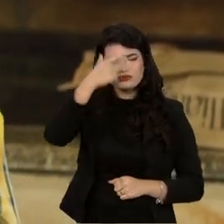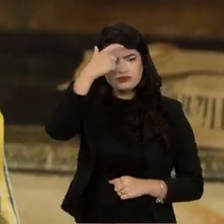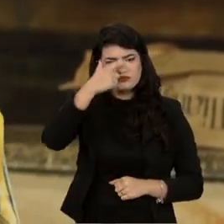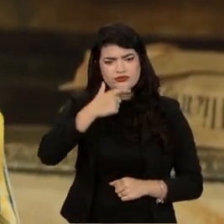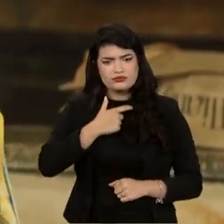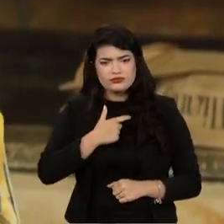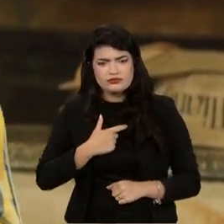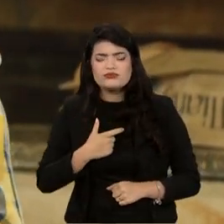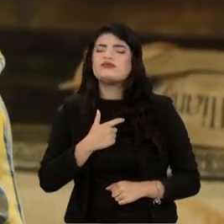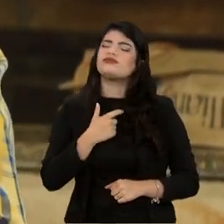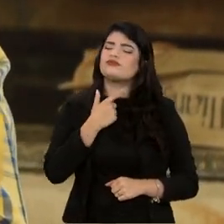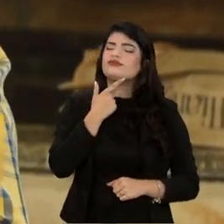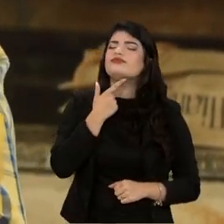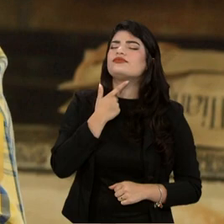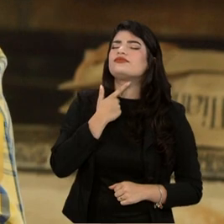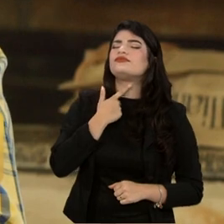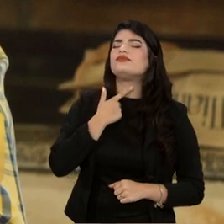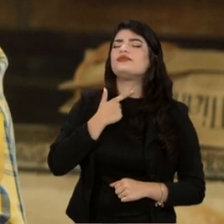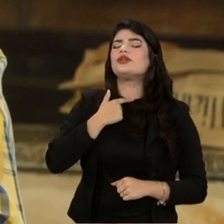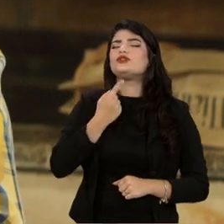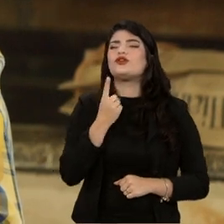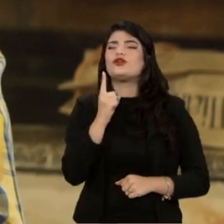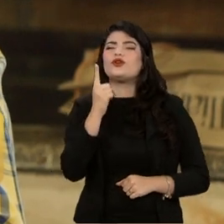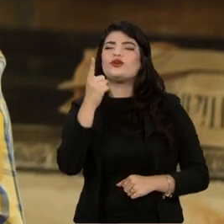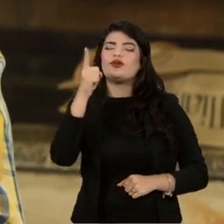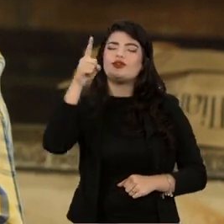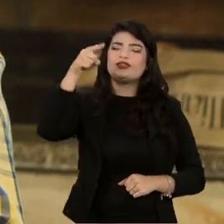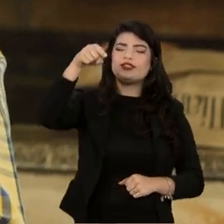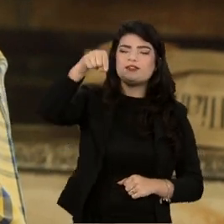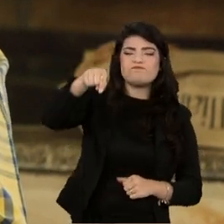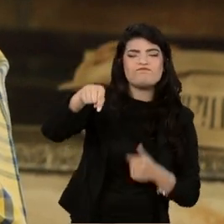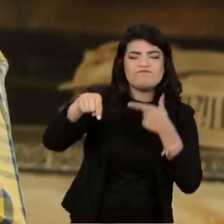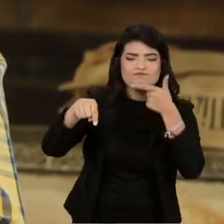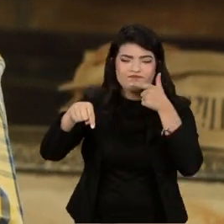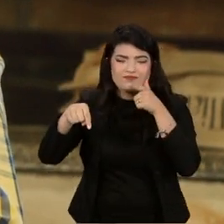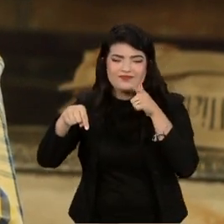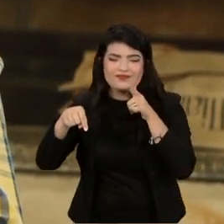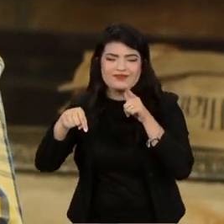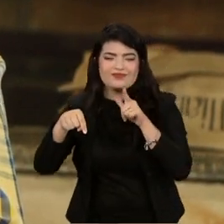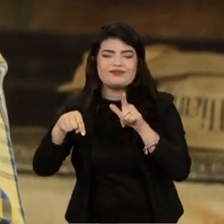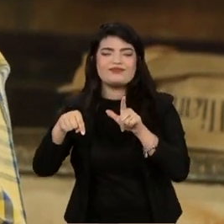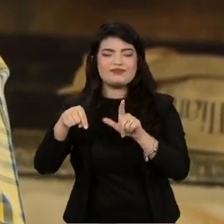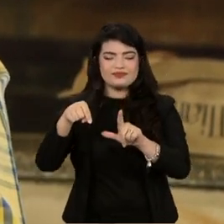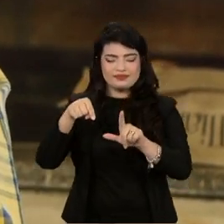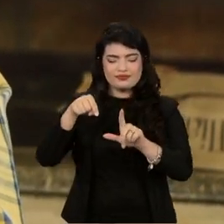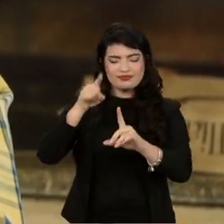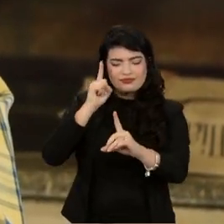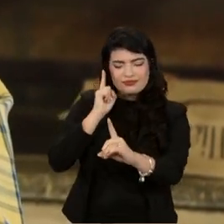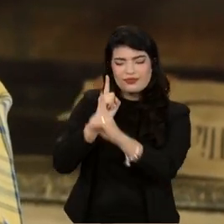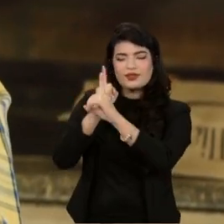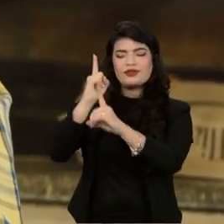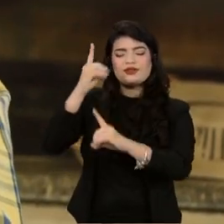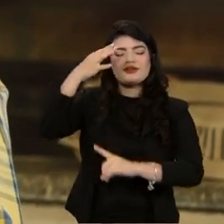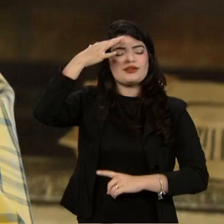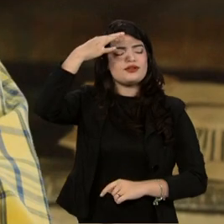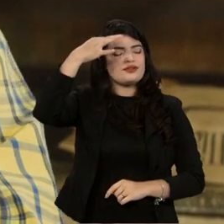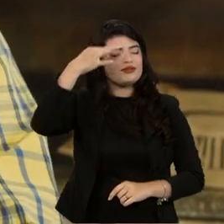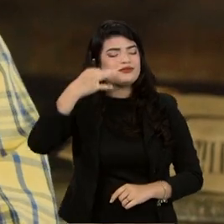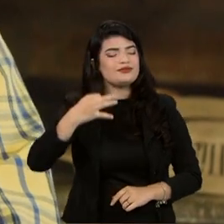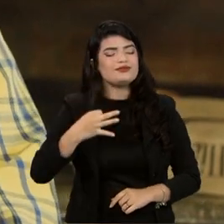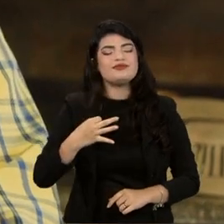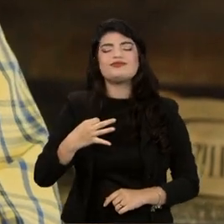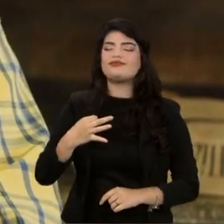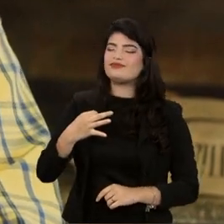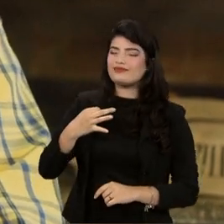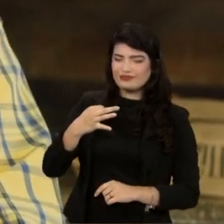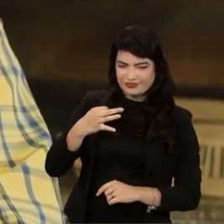Merecer ir mais longe, conquistar a consciência. Quem